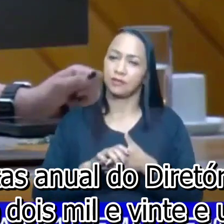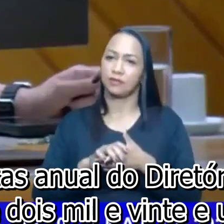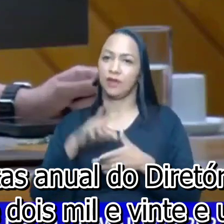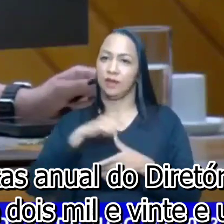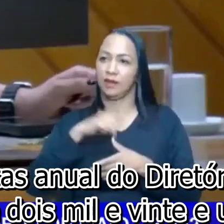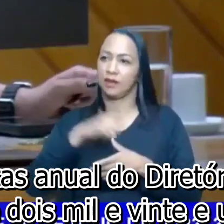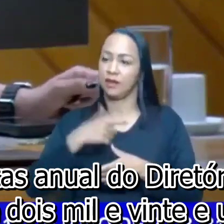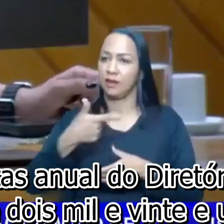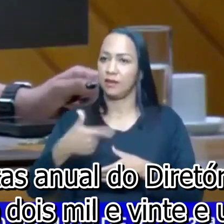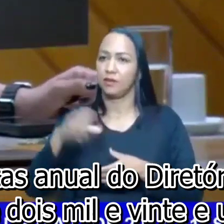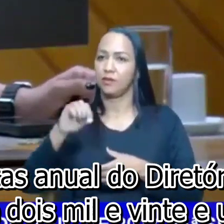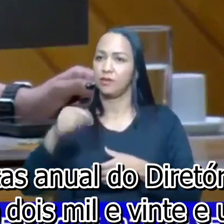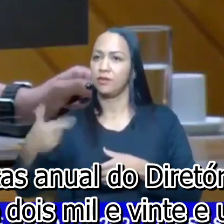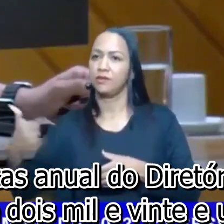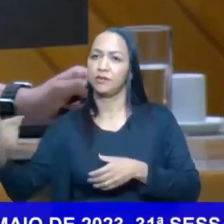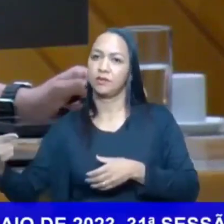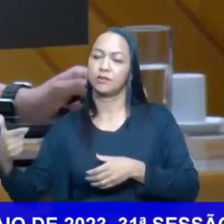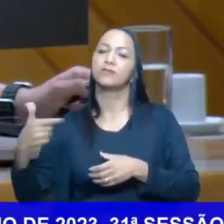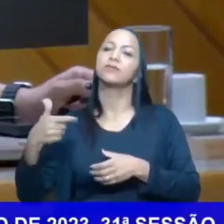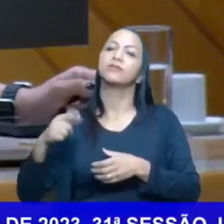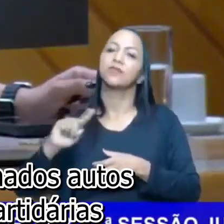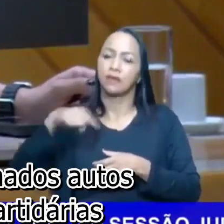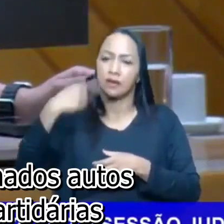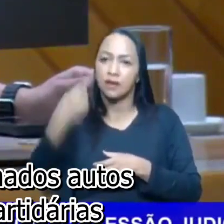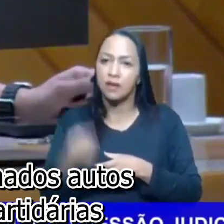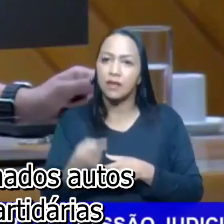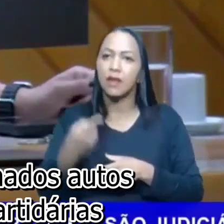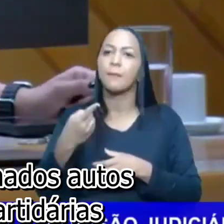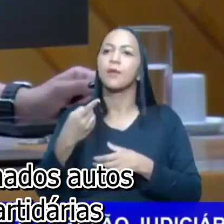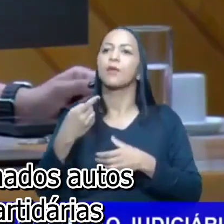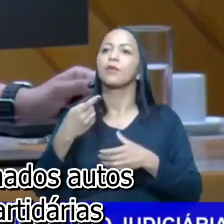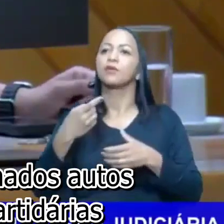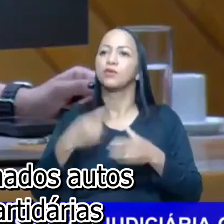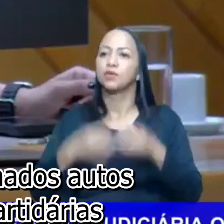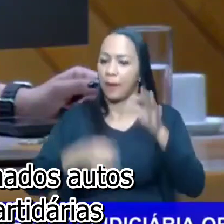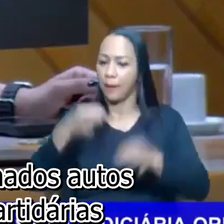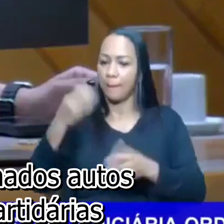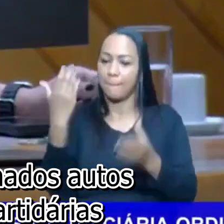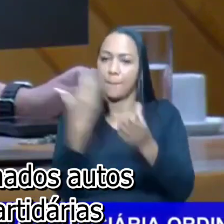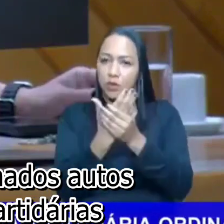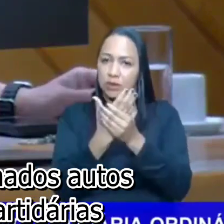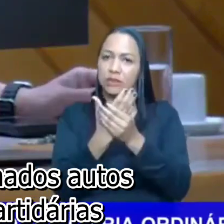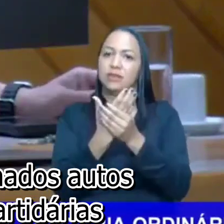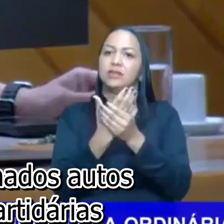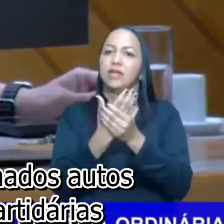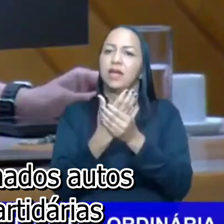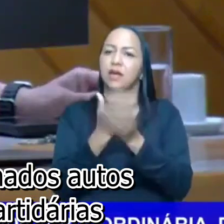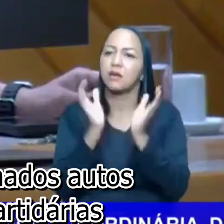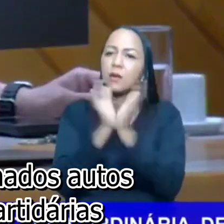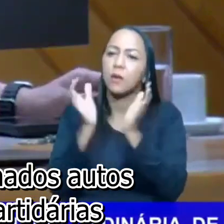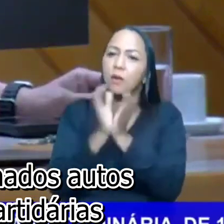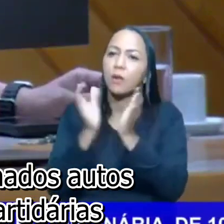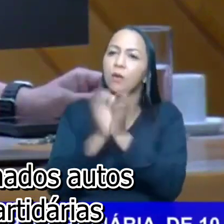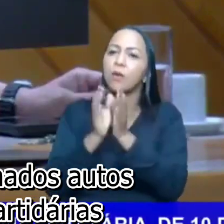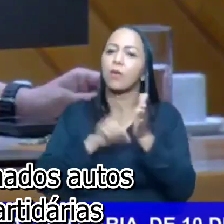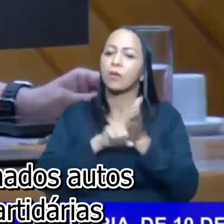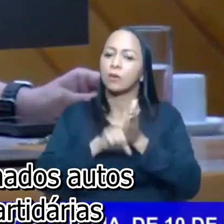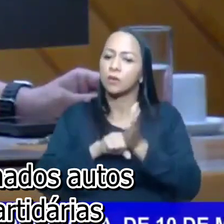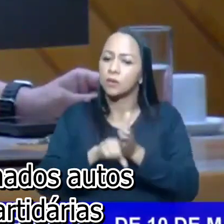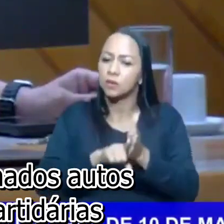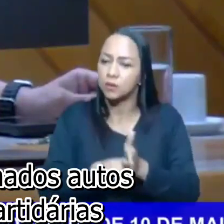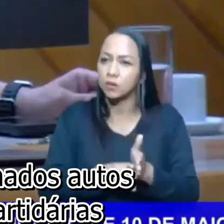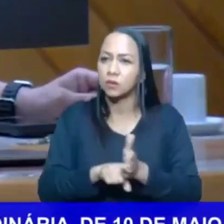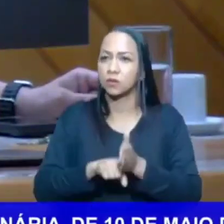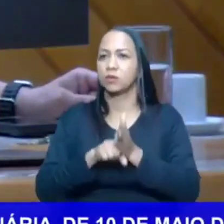financeiro de 2021. Após regular trâmite processual, foram encaminhados autos ao Núcleo de Análise de Contas Eleitorais e